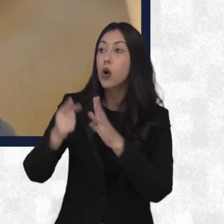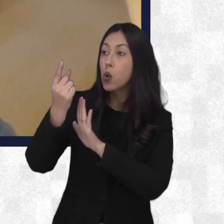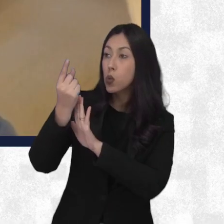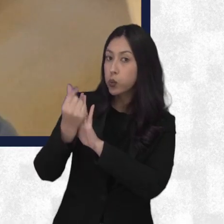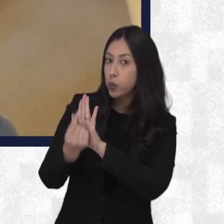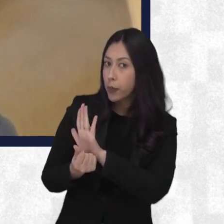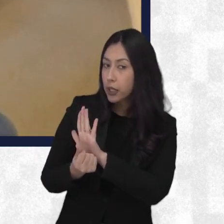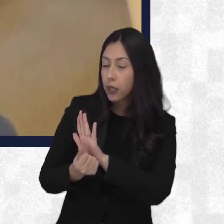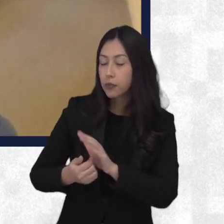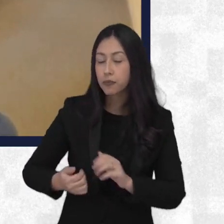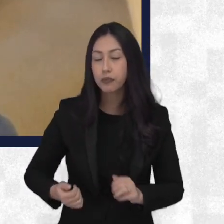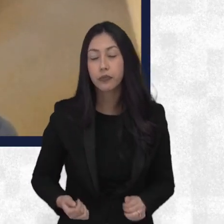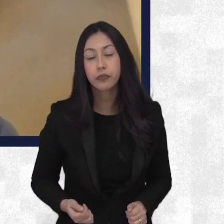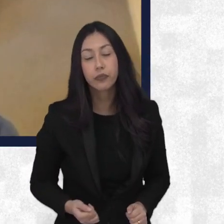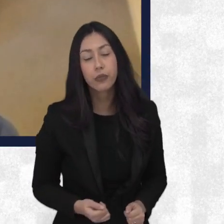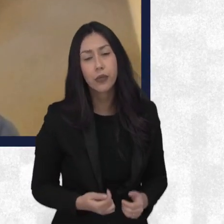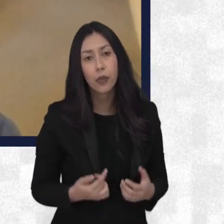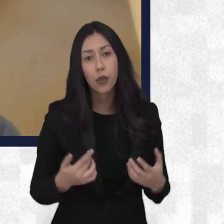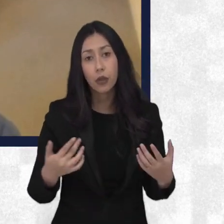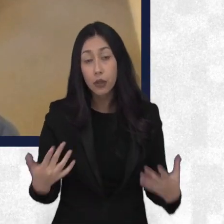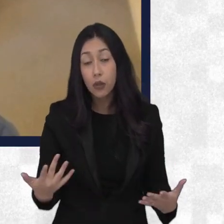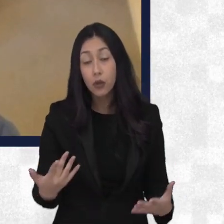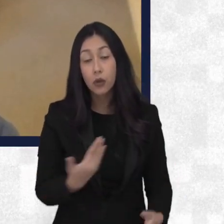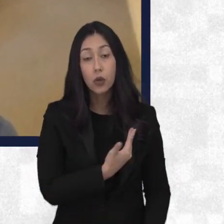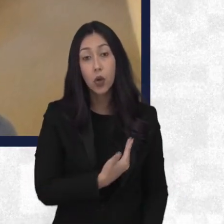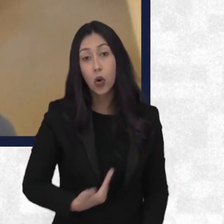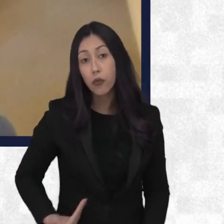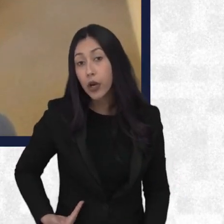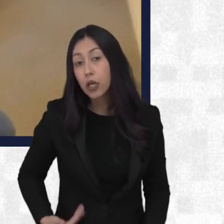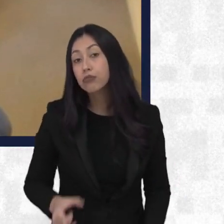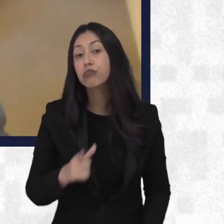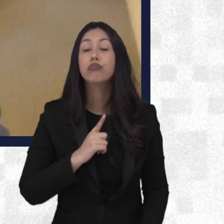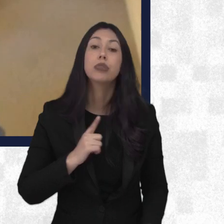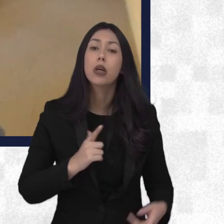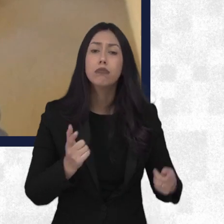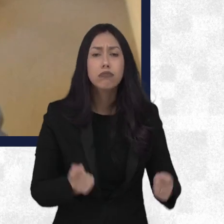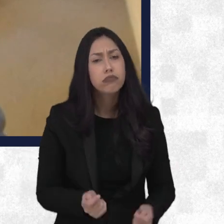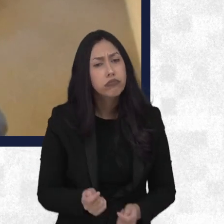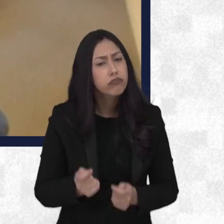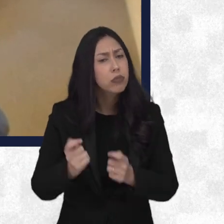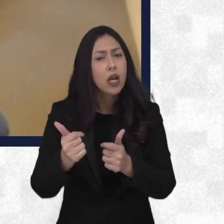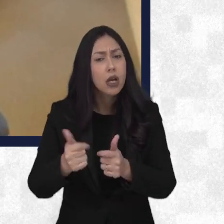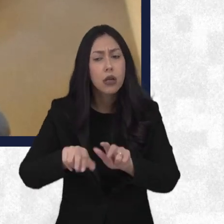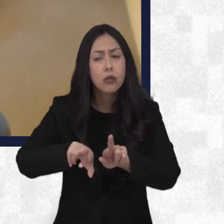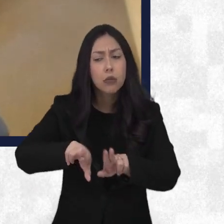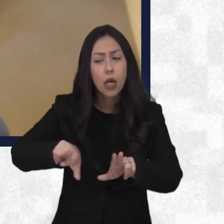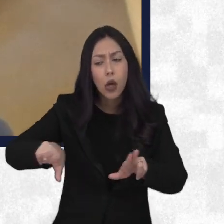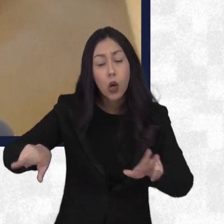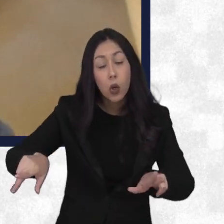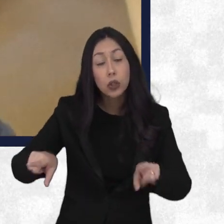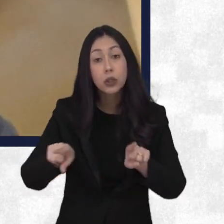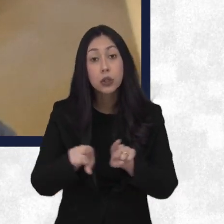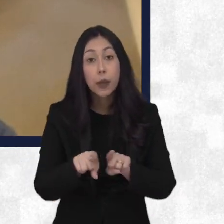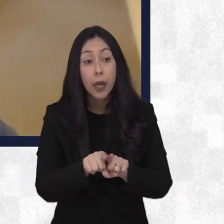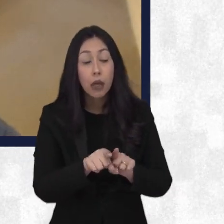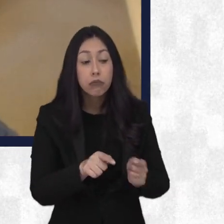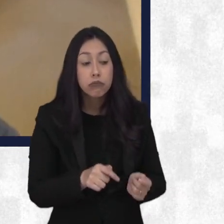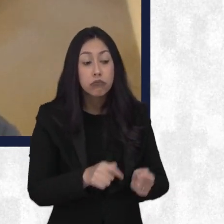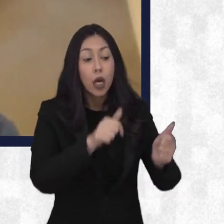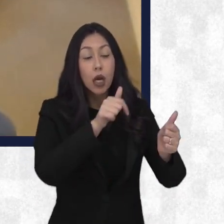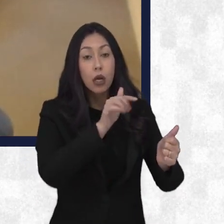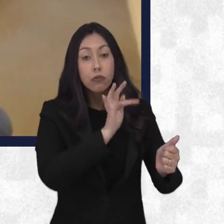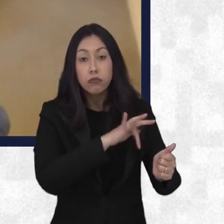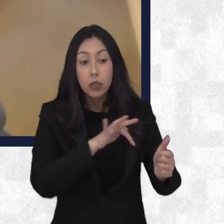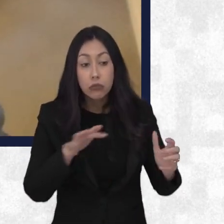Brasil. Nesse sentido, ele estabelece benefícios para determinadas coisas, ou